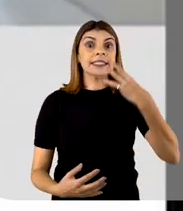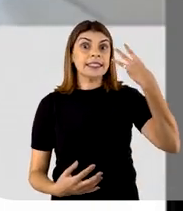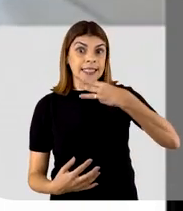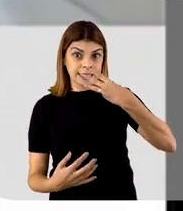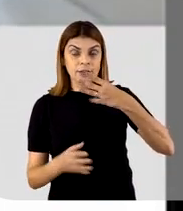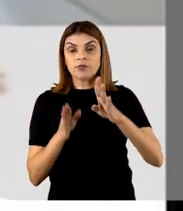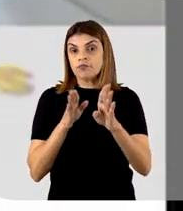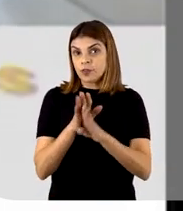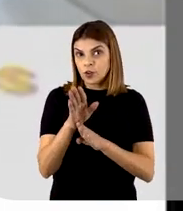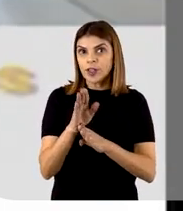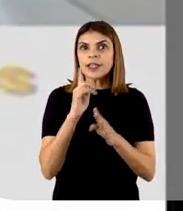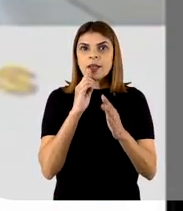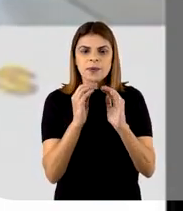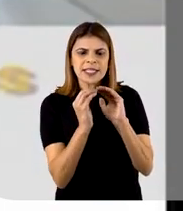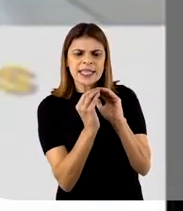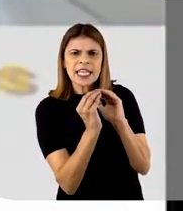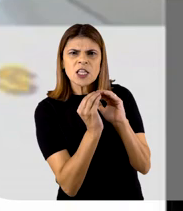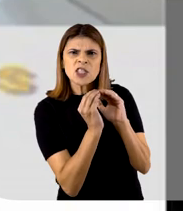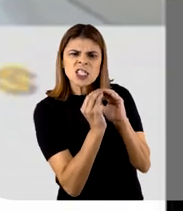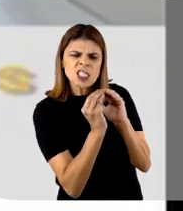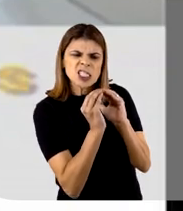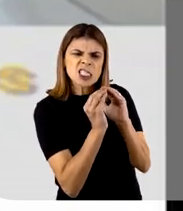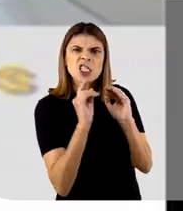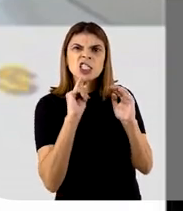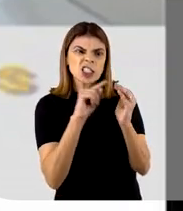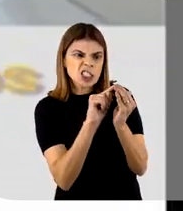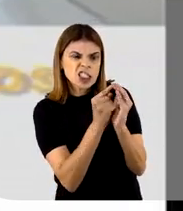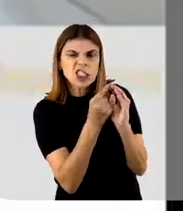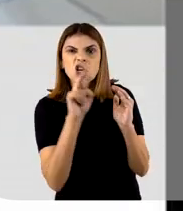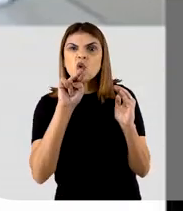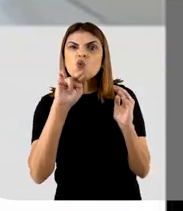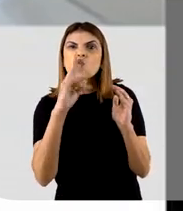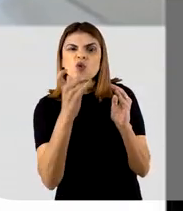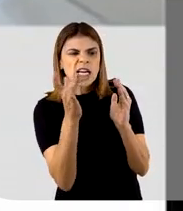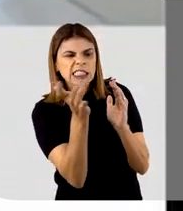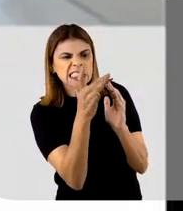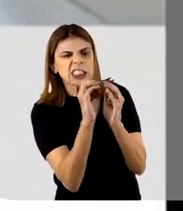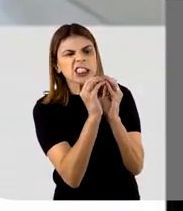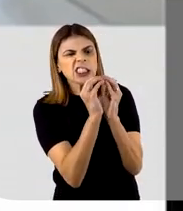Terceiro passo, esfregue as pontinhas dos dedos e as unhas.